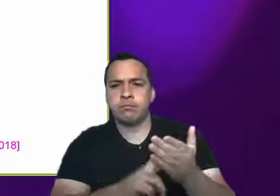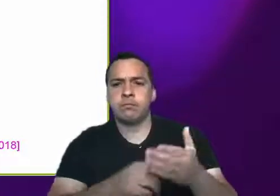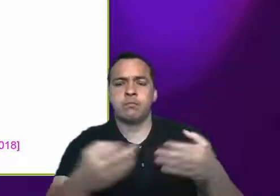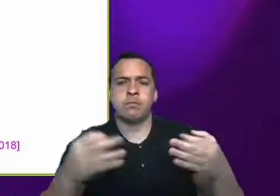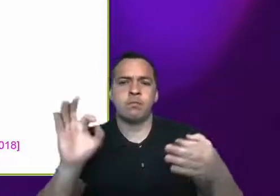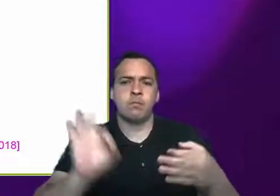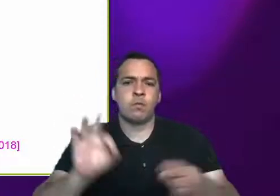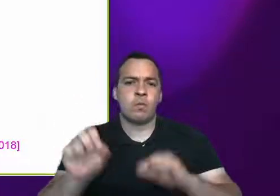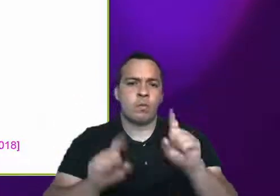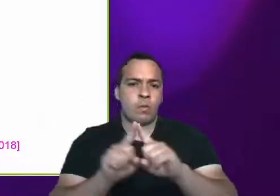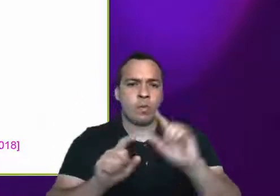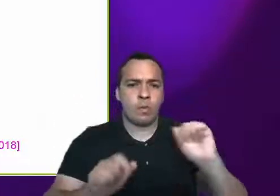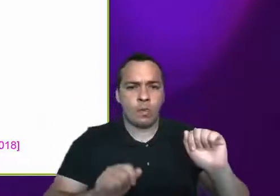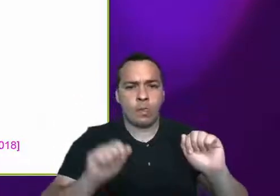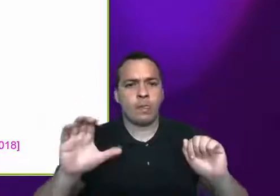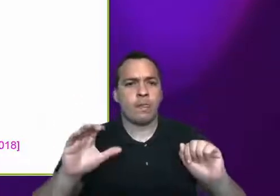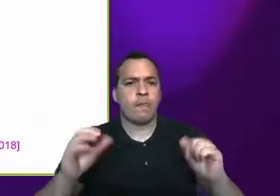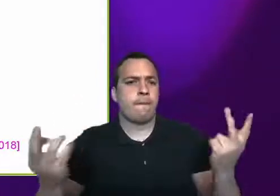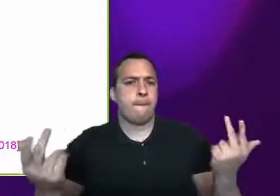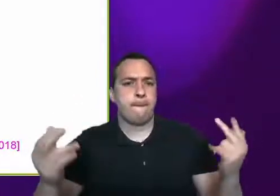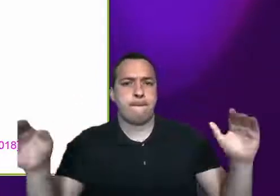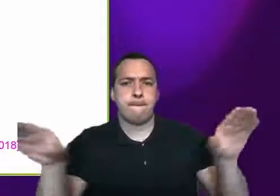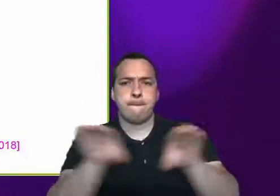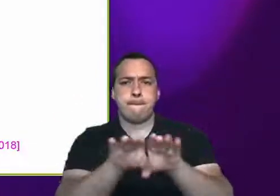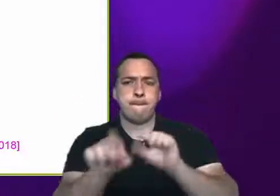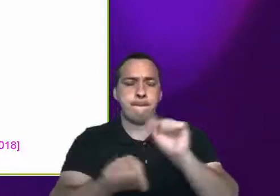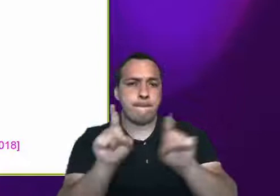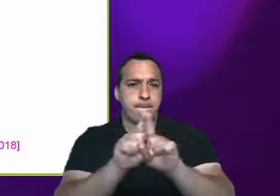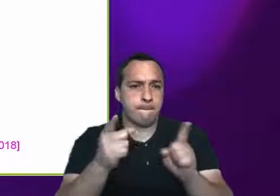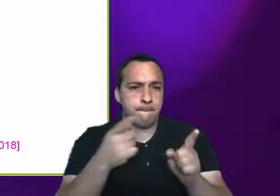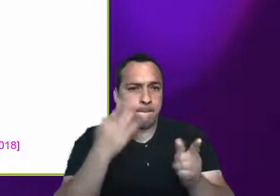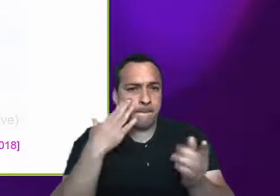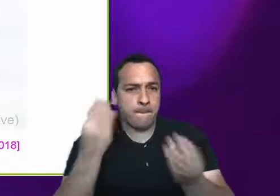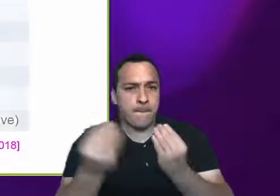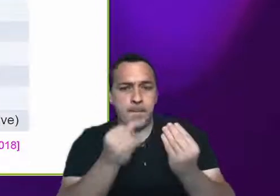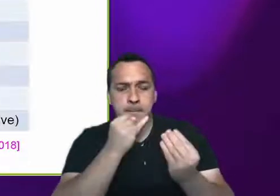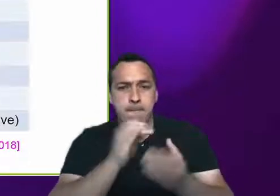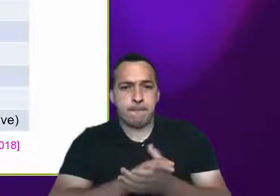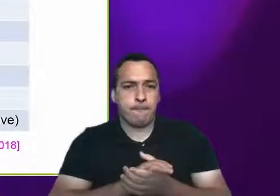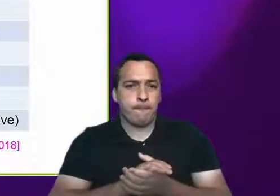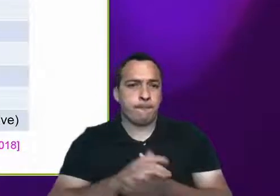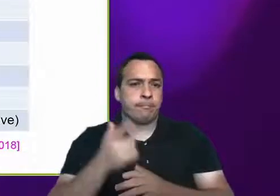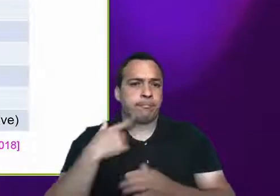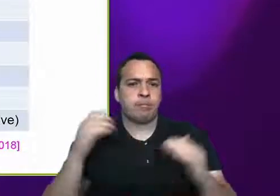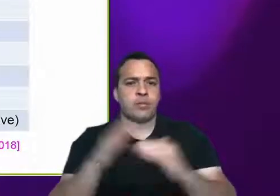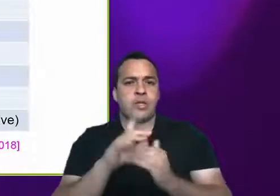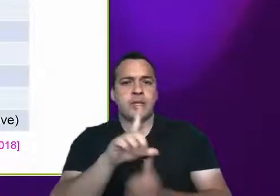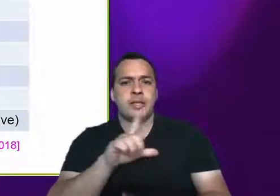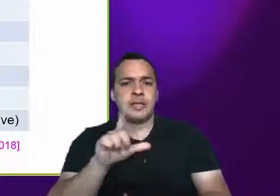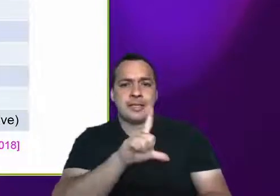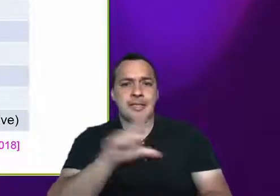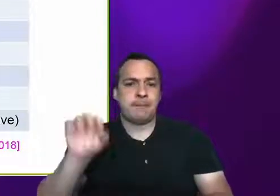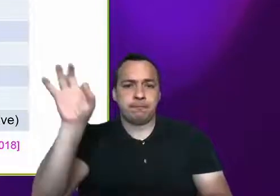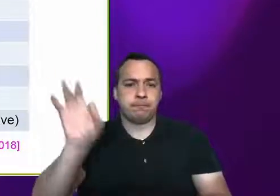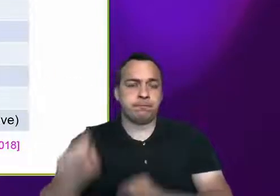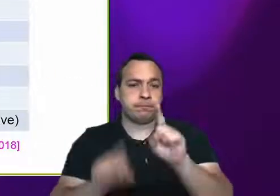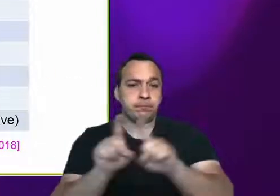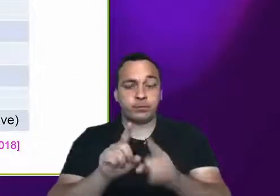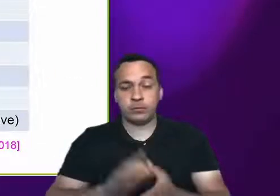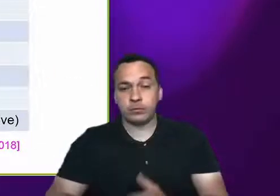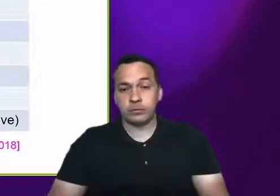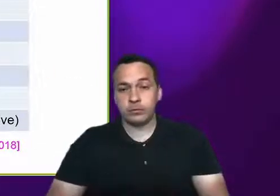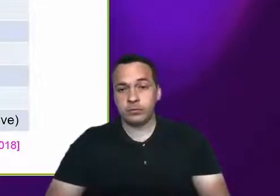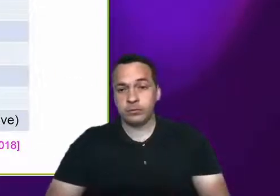dois nódulos, A e C, igualmente são considerados como se fosse vital